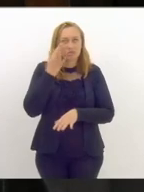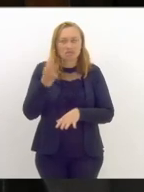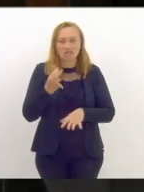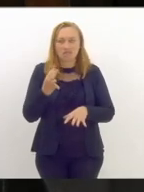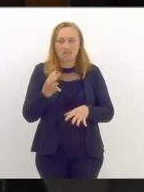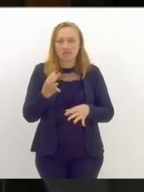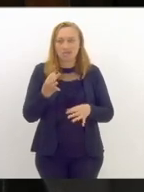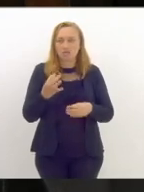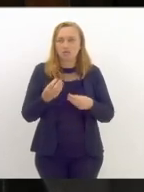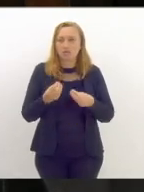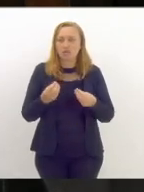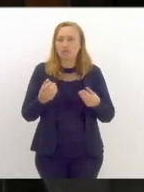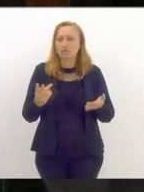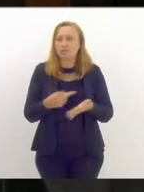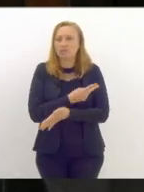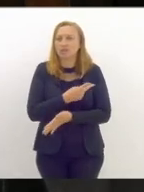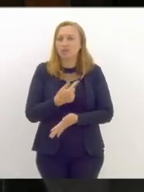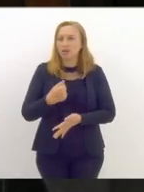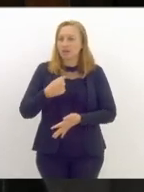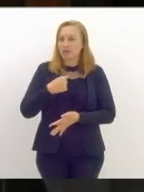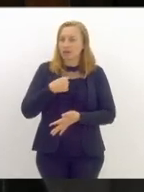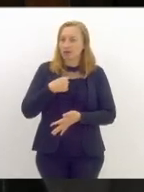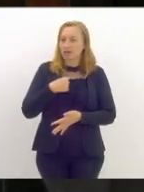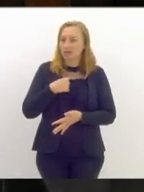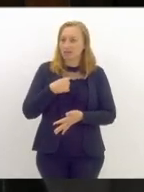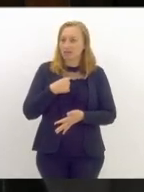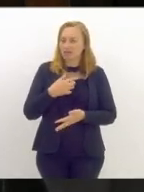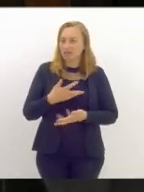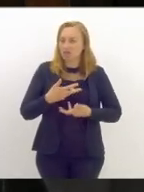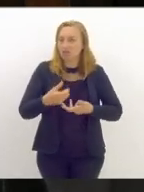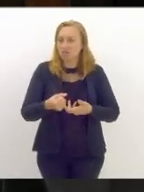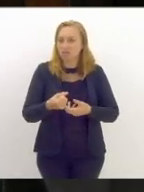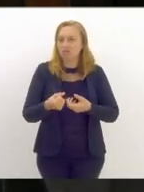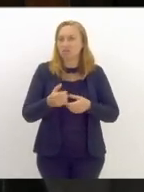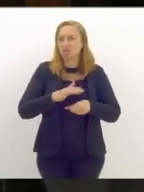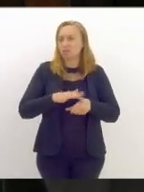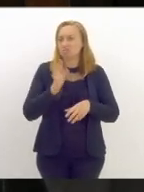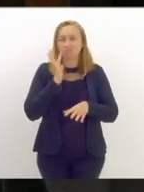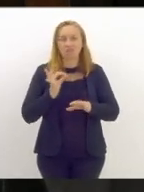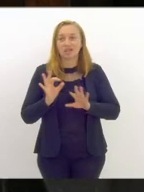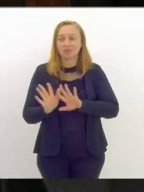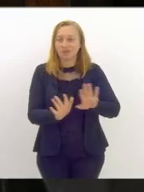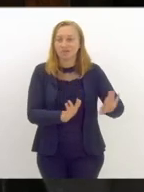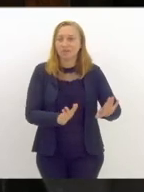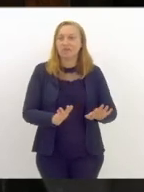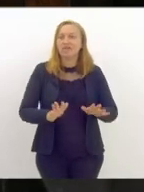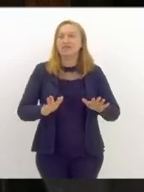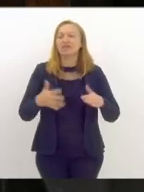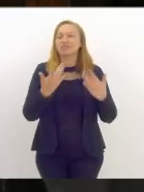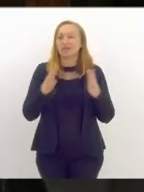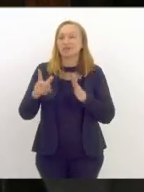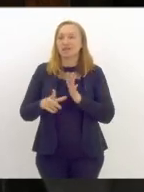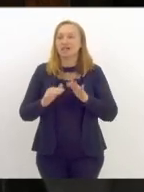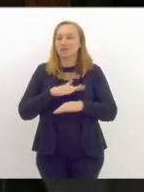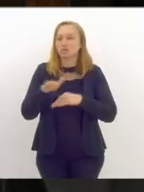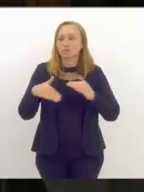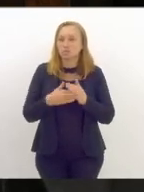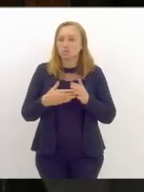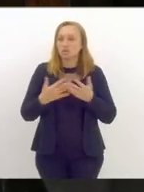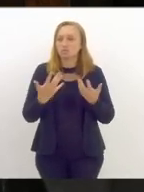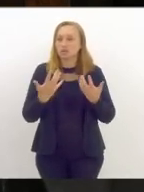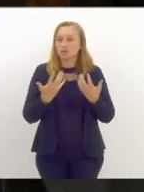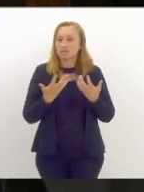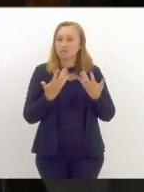eu que estava causando esse... Enfim, antes de cumprimentar todo mundo, eu queria fazer um cumprimento